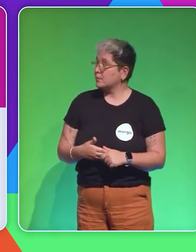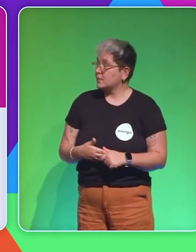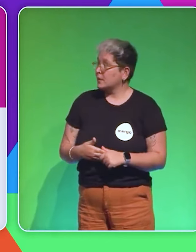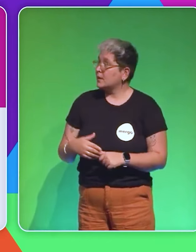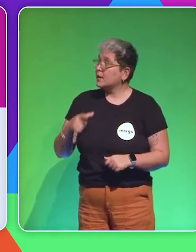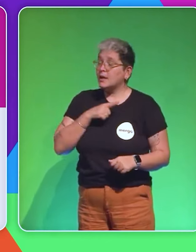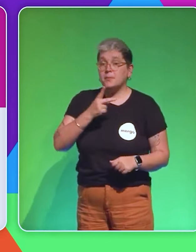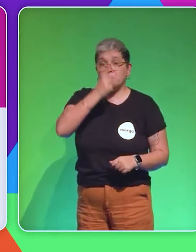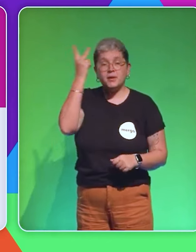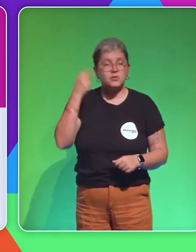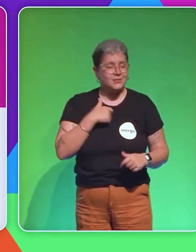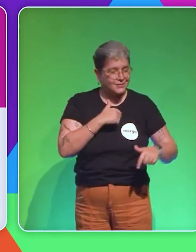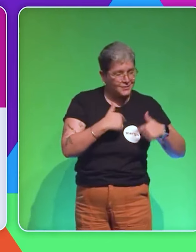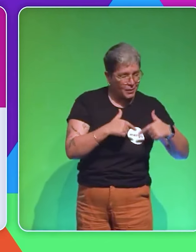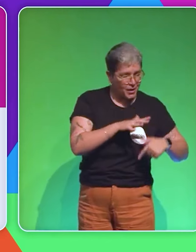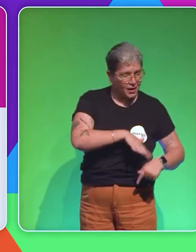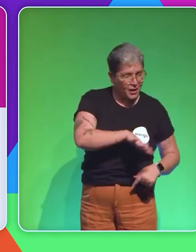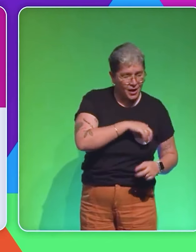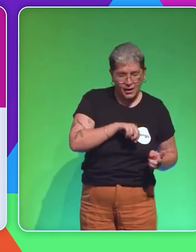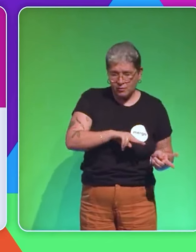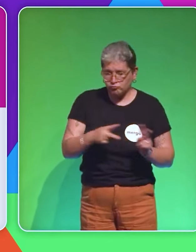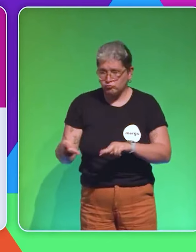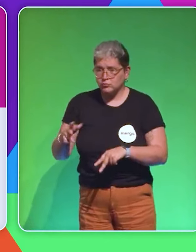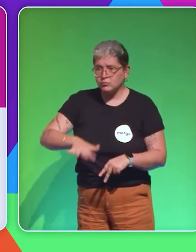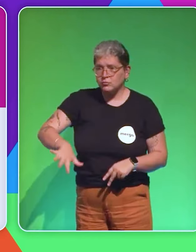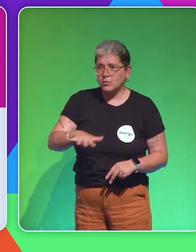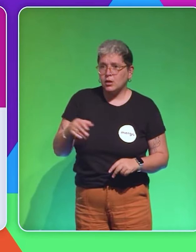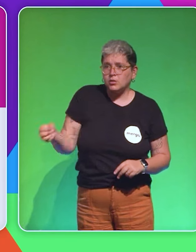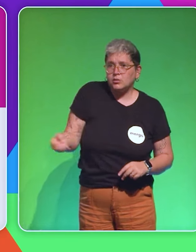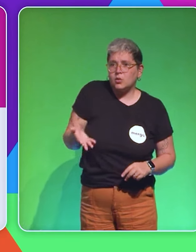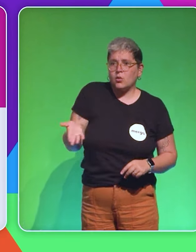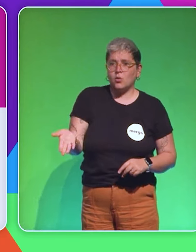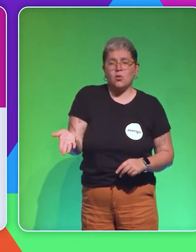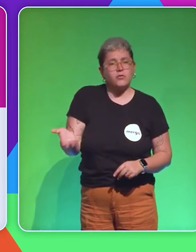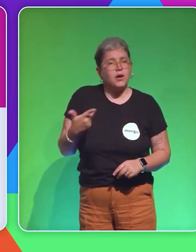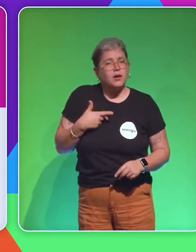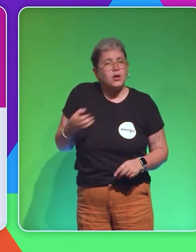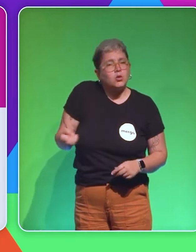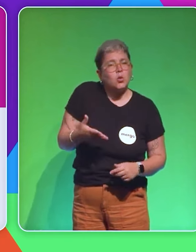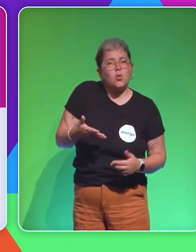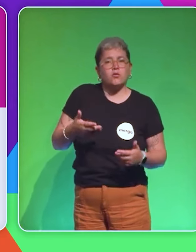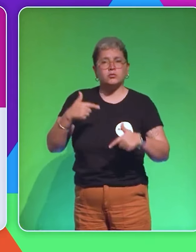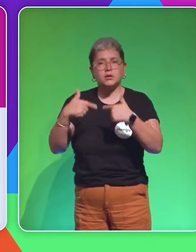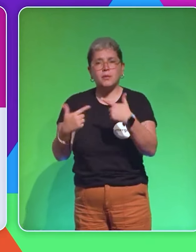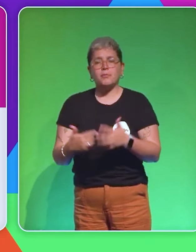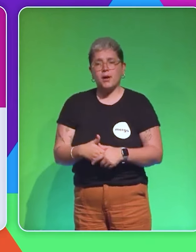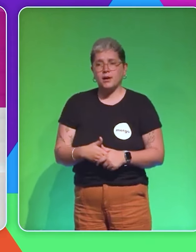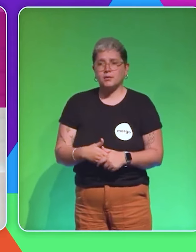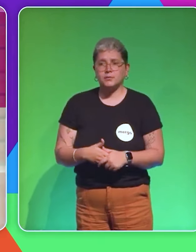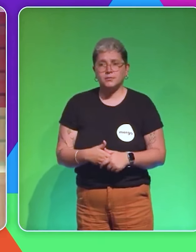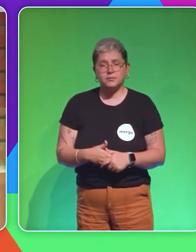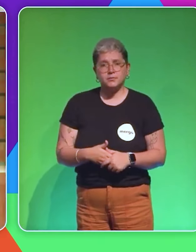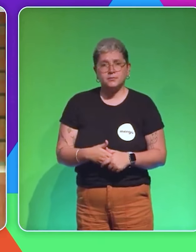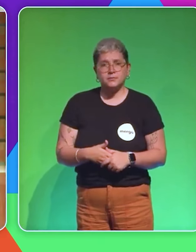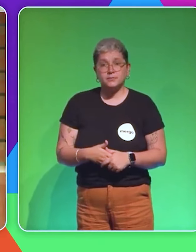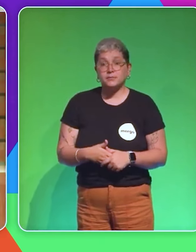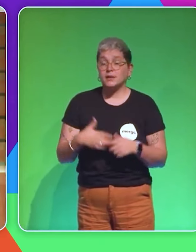que querem migrar de áa querem enfim conseguir um novo emprego então é o